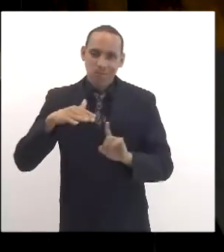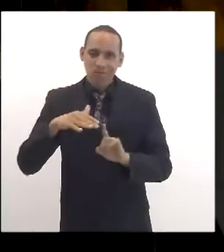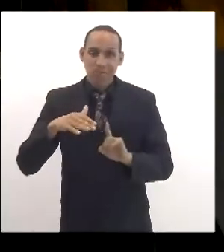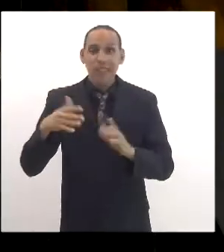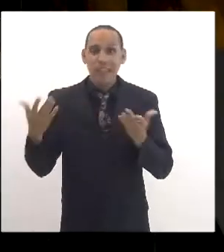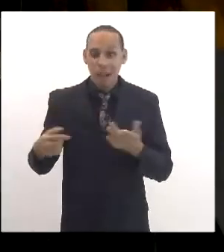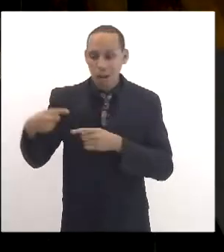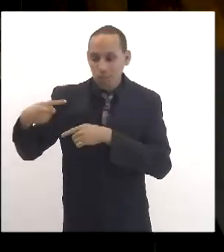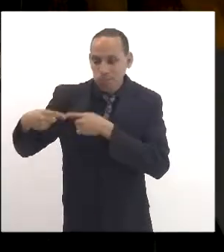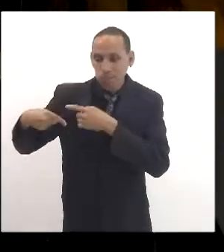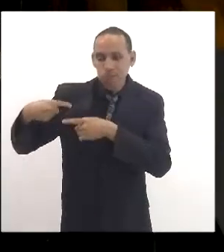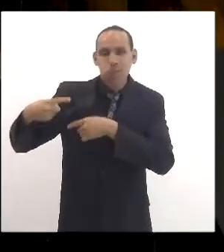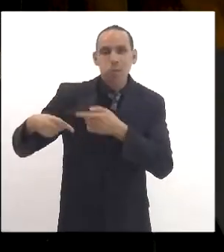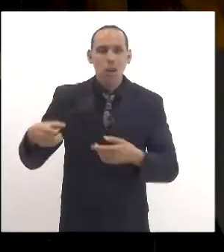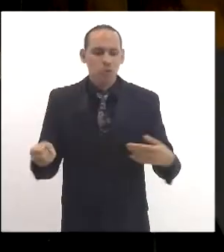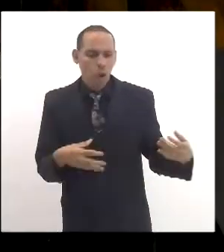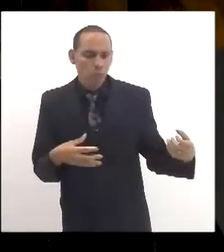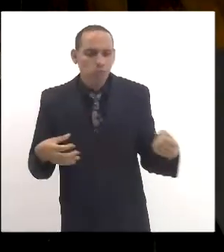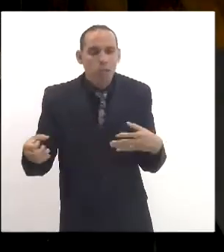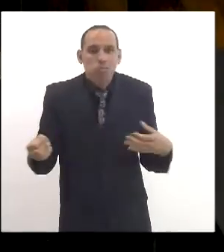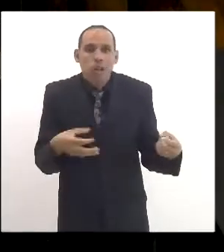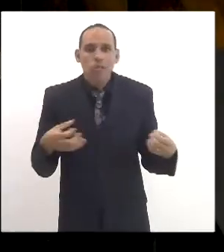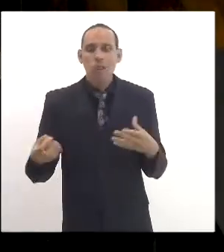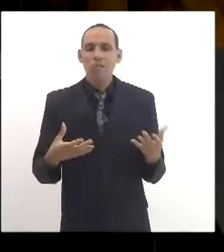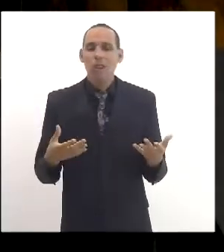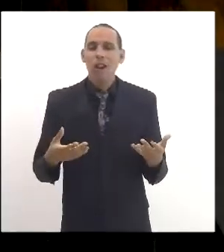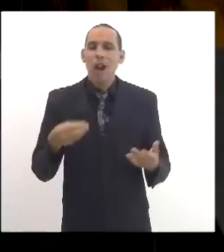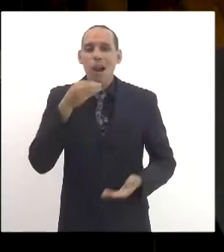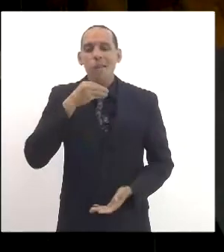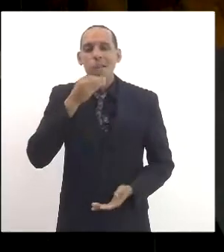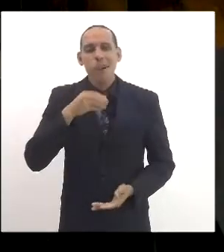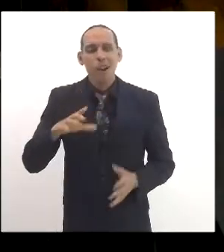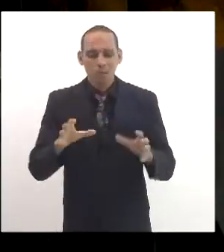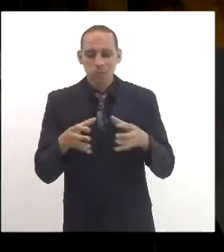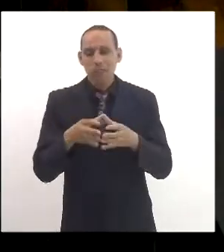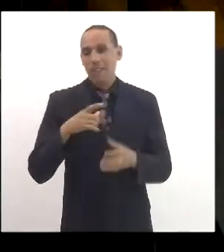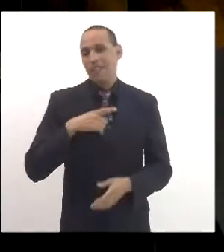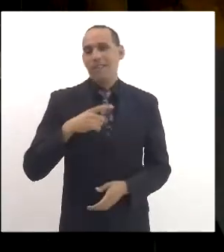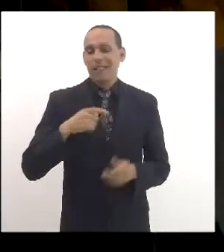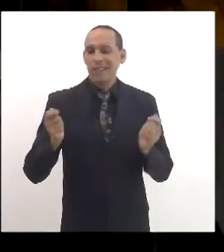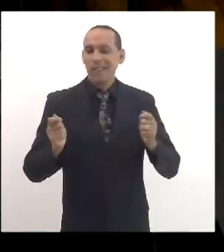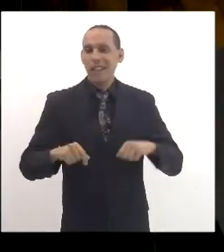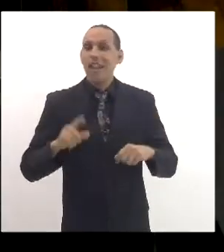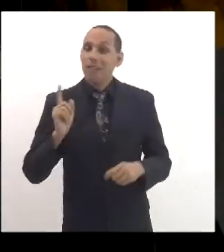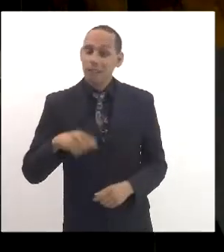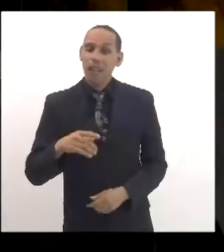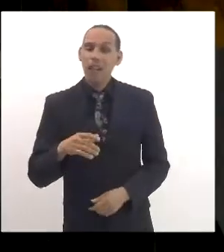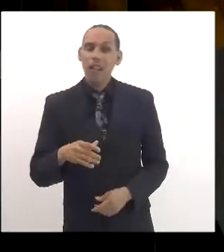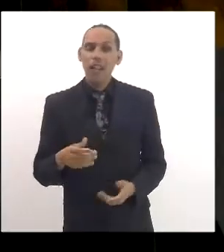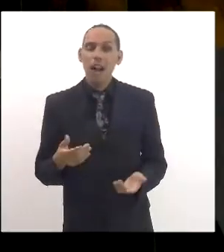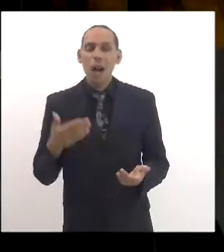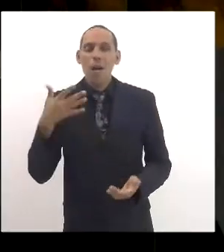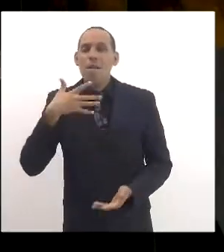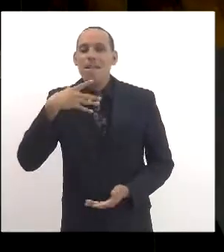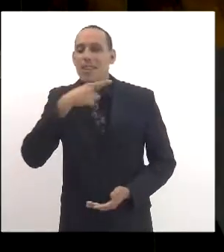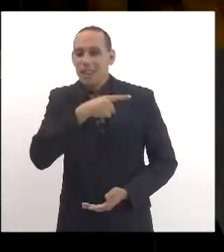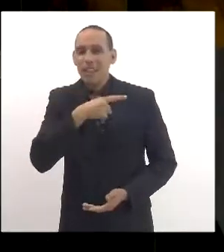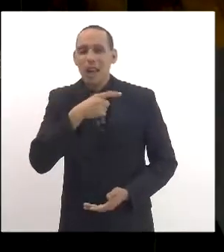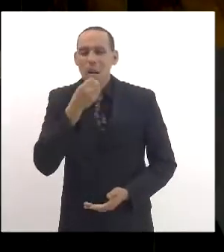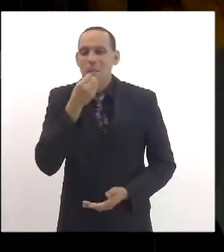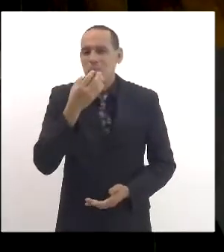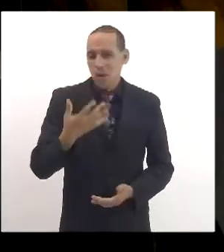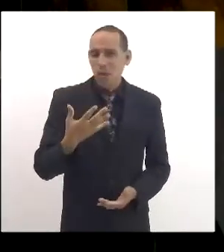geração inova e tem oportunidades coletivas para o fazer. É um sinal saudável, é um movimento de